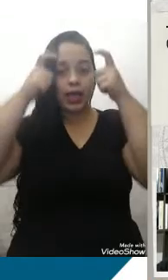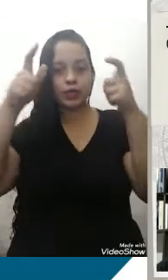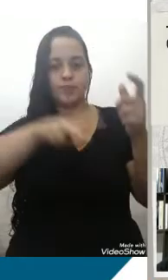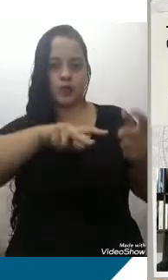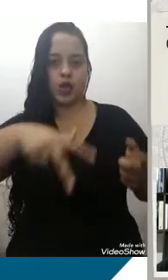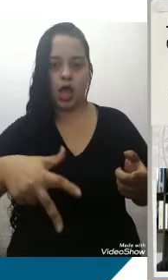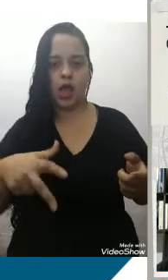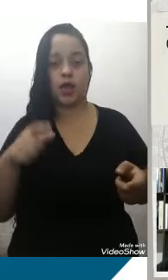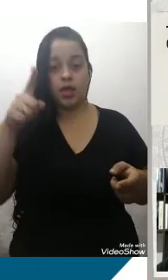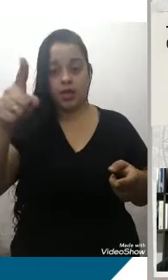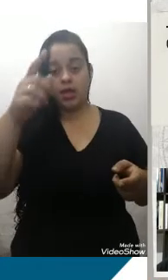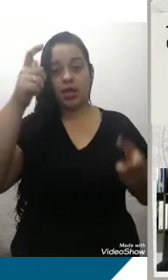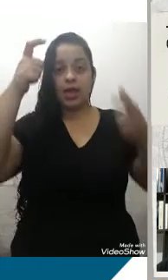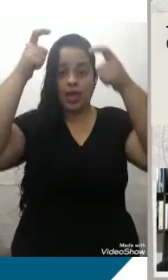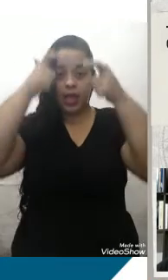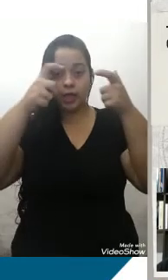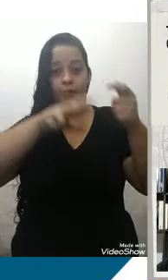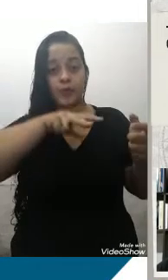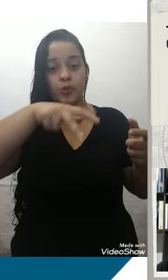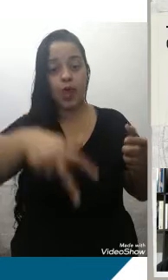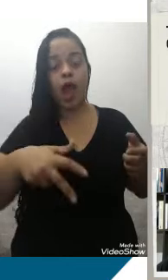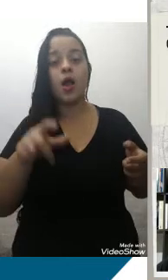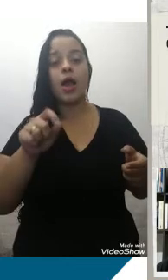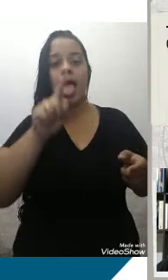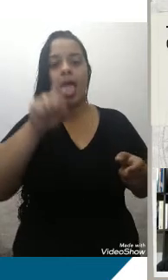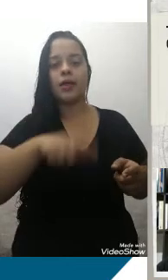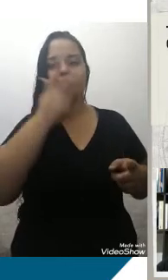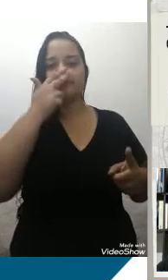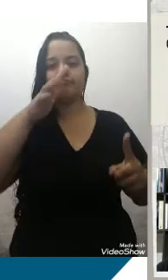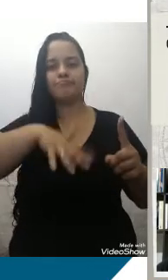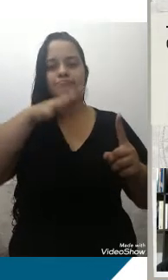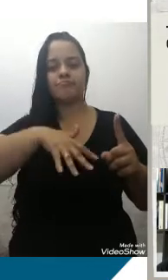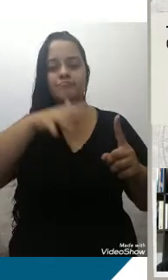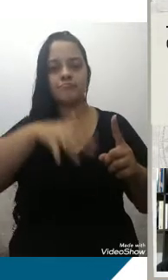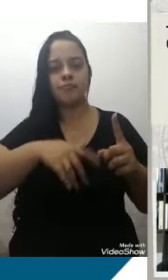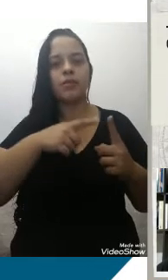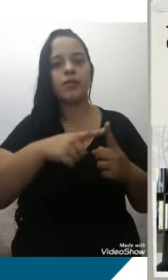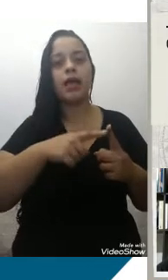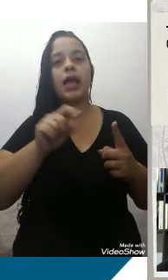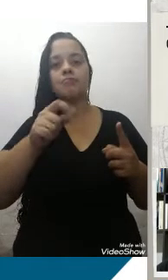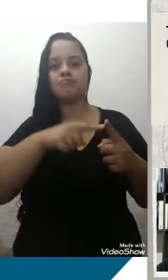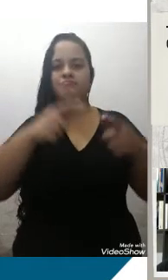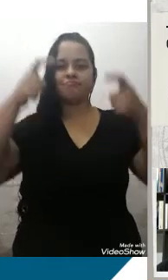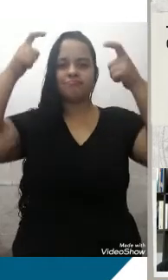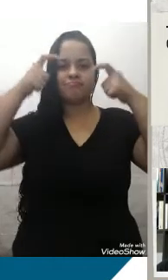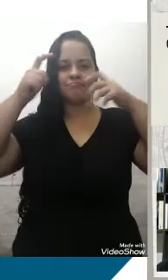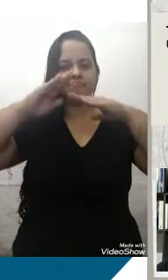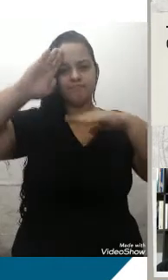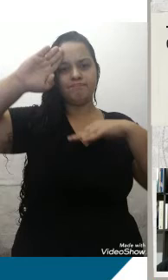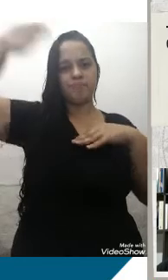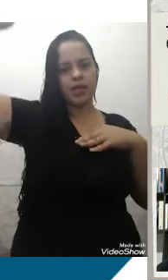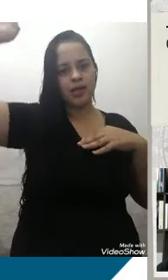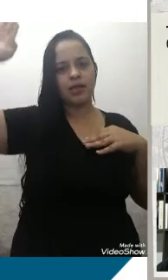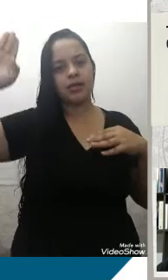de Portugal foi assimilado à divindade que já era ali conhecida, uma divindade suprema, aliás, dos